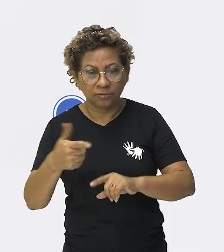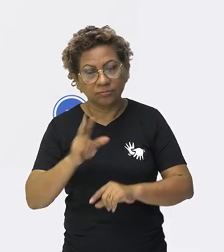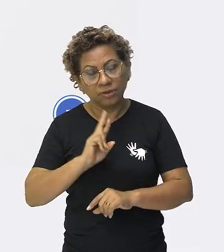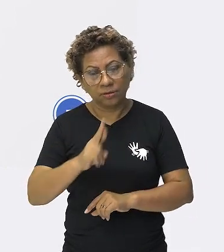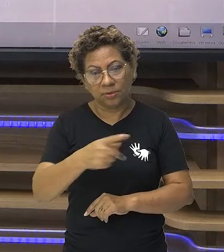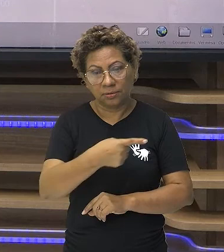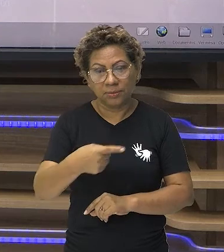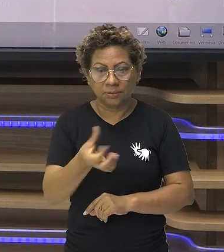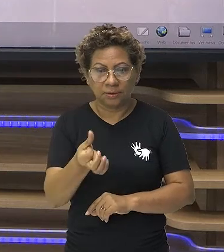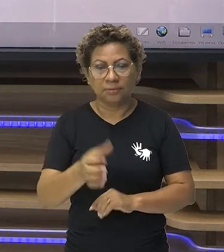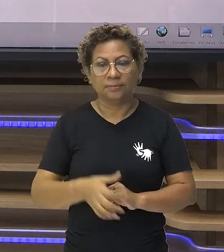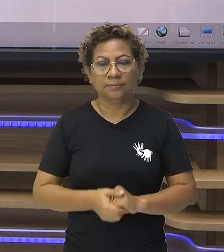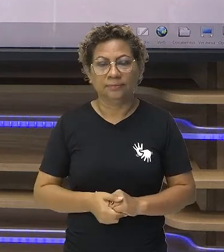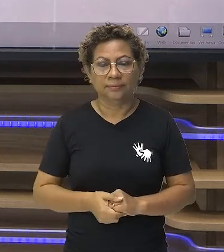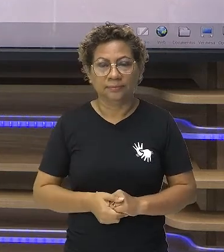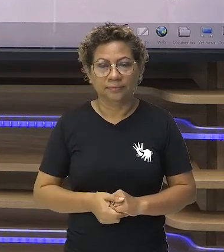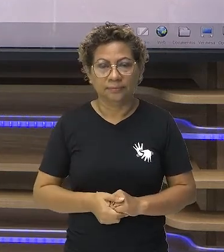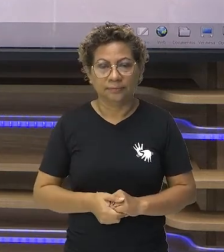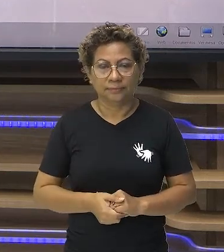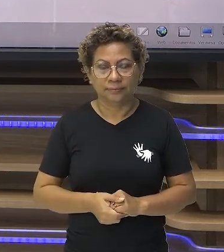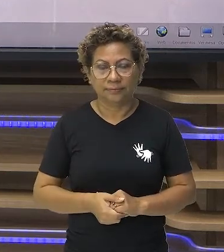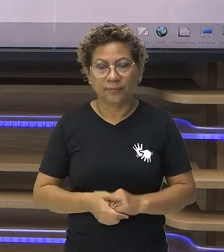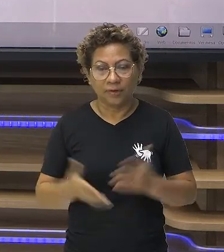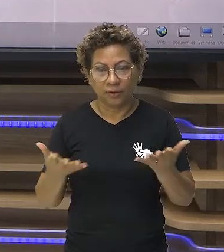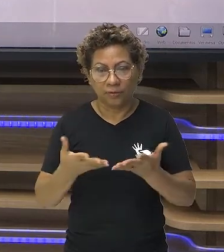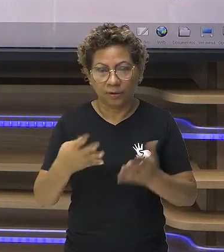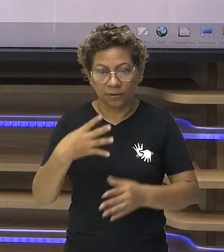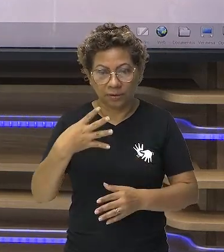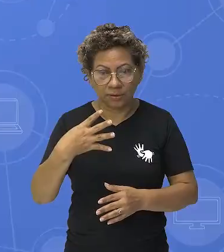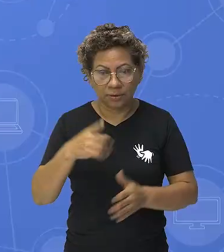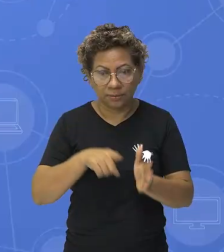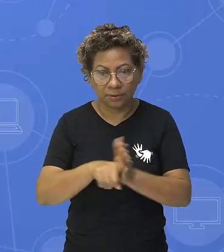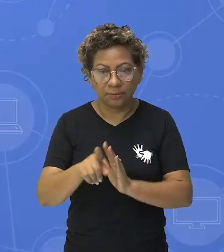Ok? Vamos então para a nossa quarta e última questão.